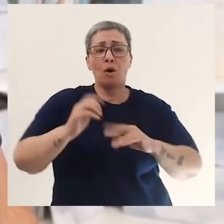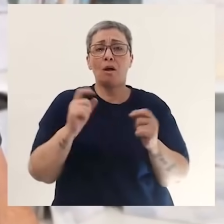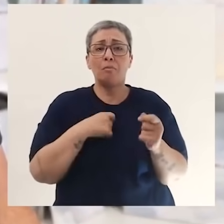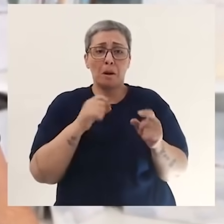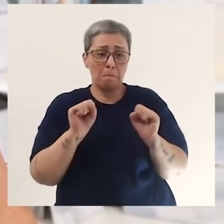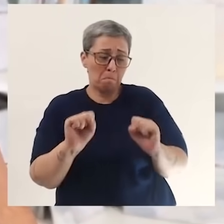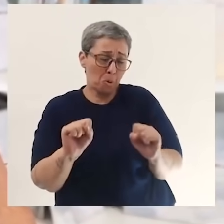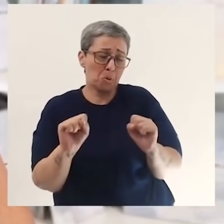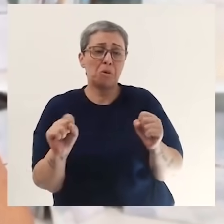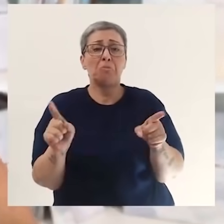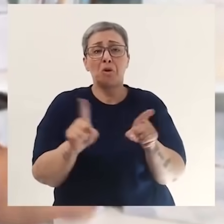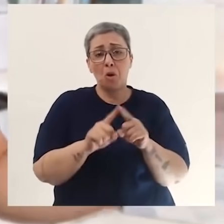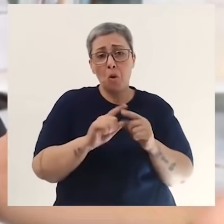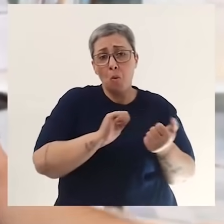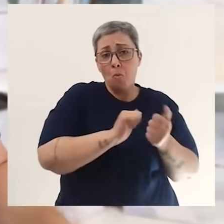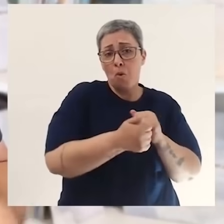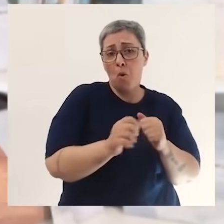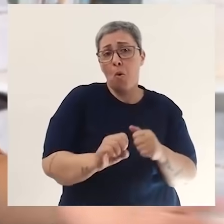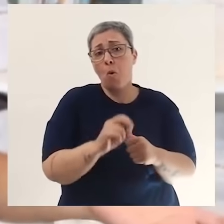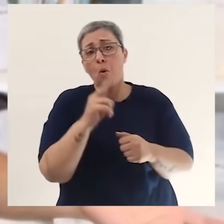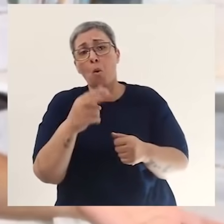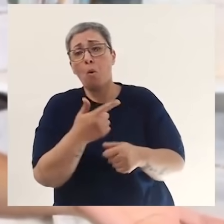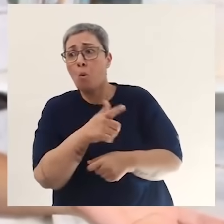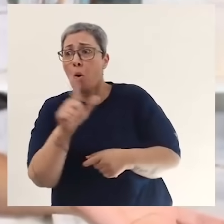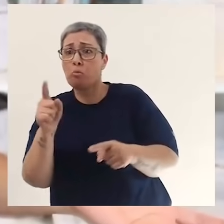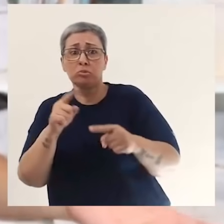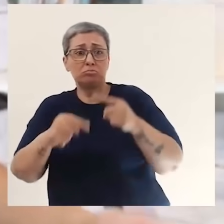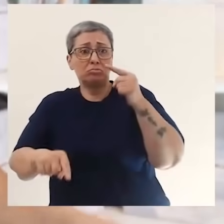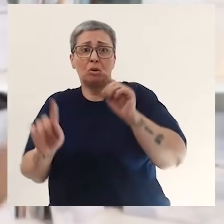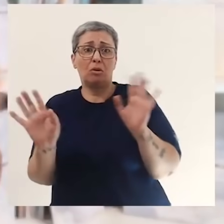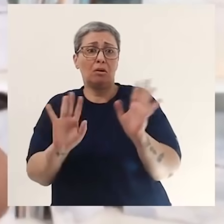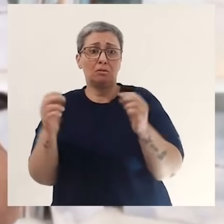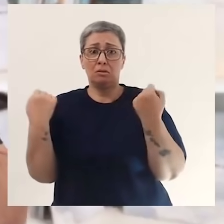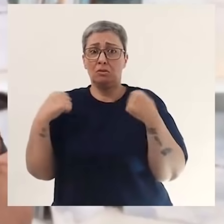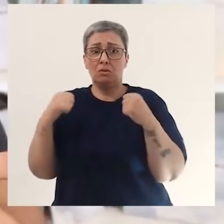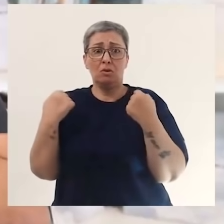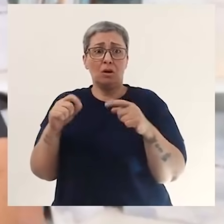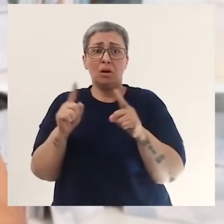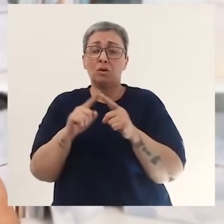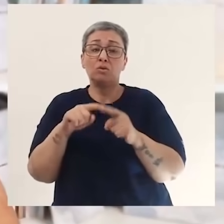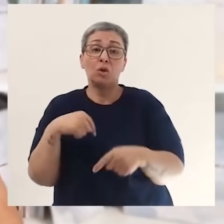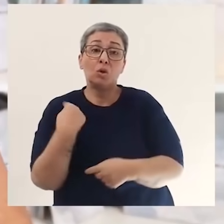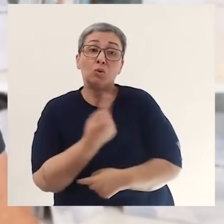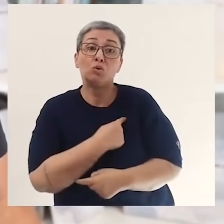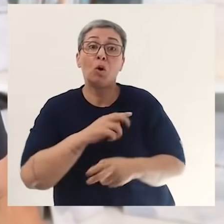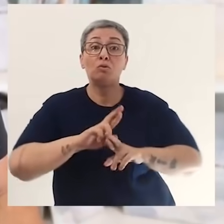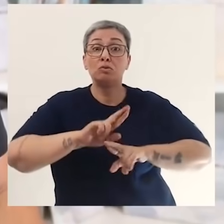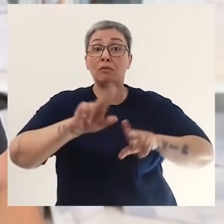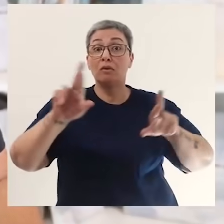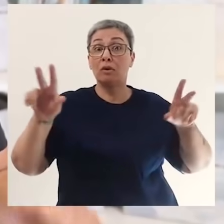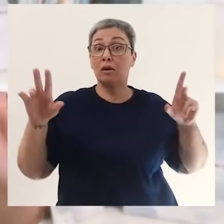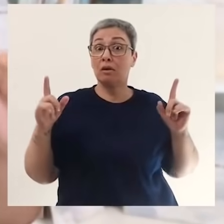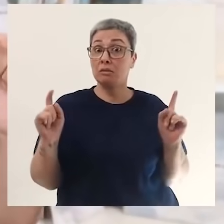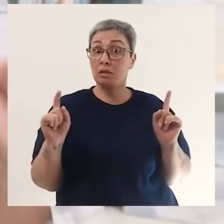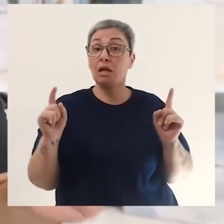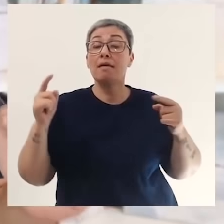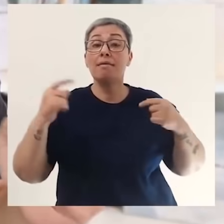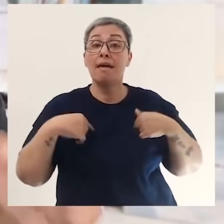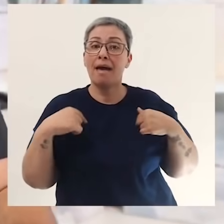pode ser para o esporte como pode ser algo não relacionado à atividade física. Somos todos diferentes e essa diferença